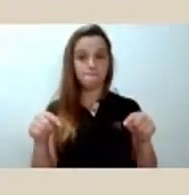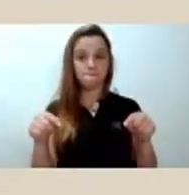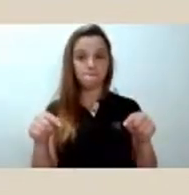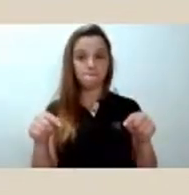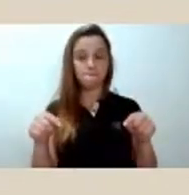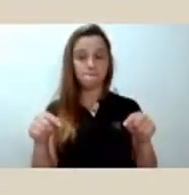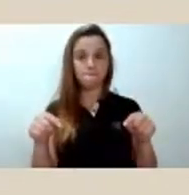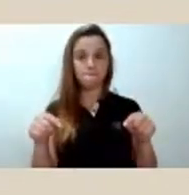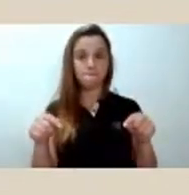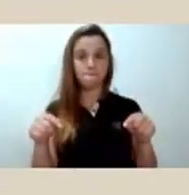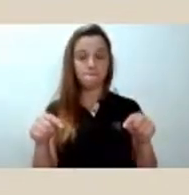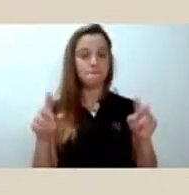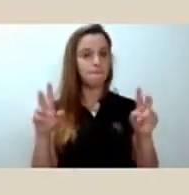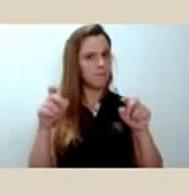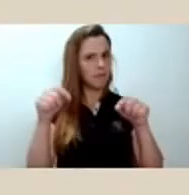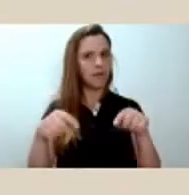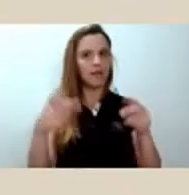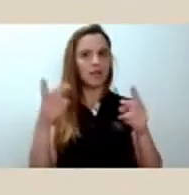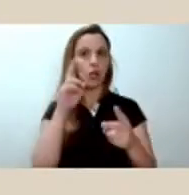nosso encontro,